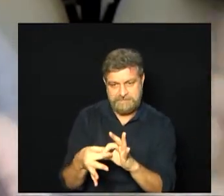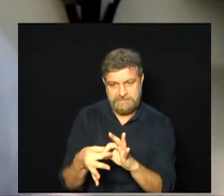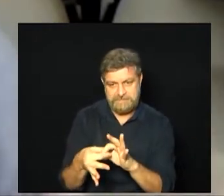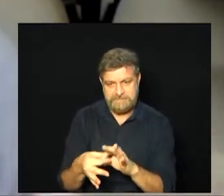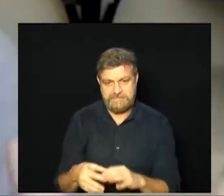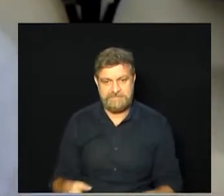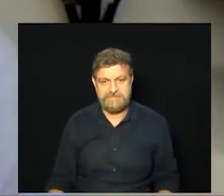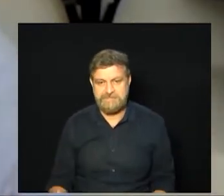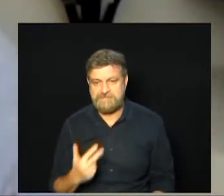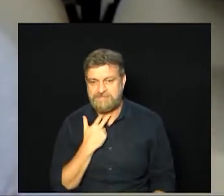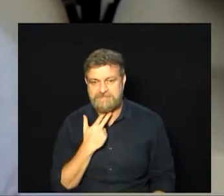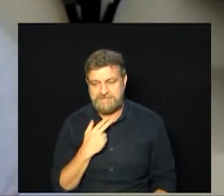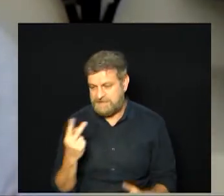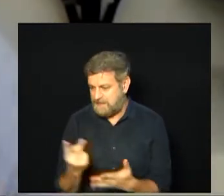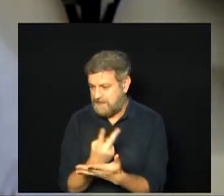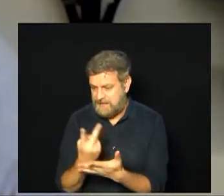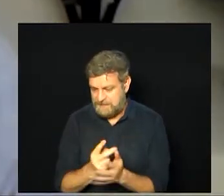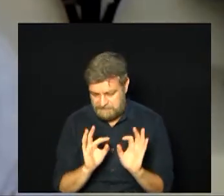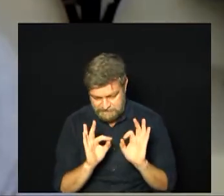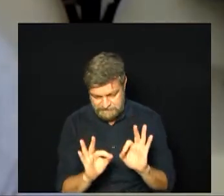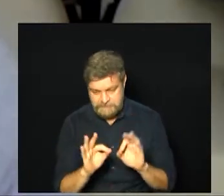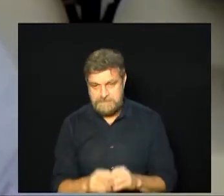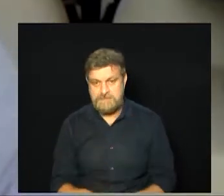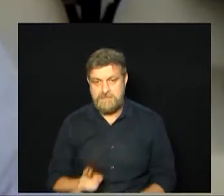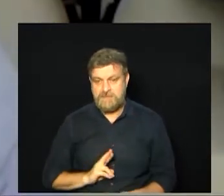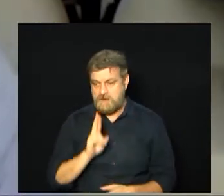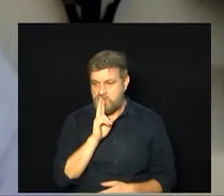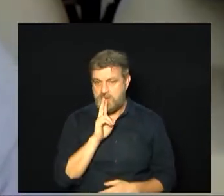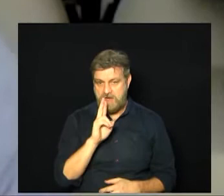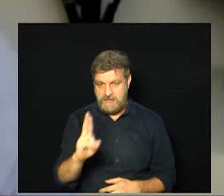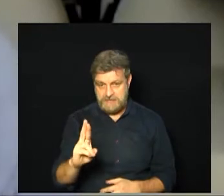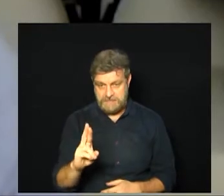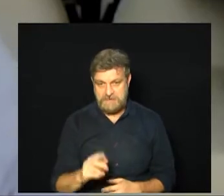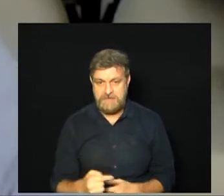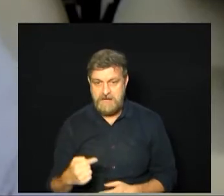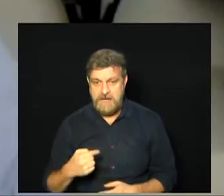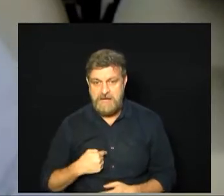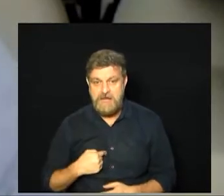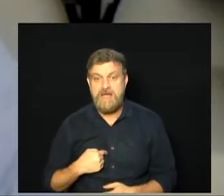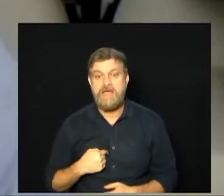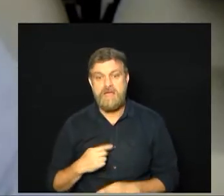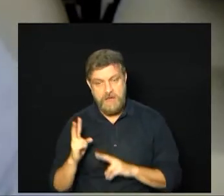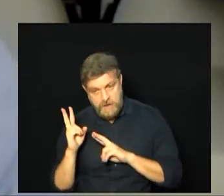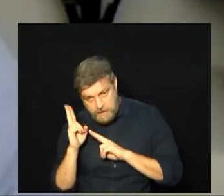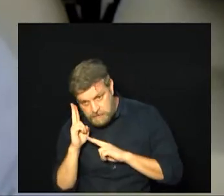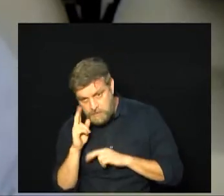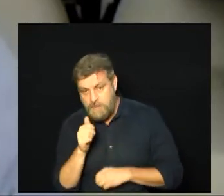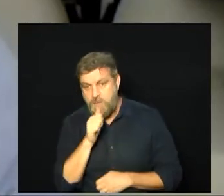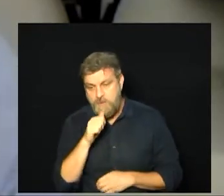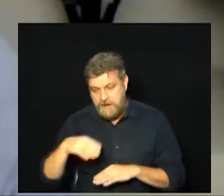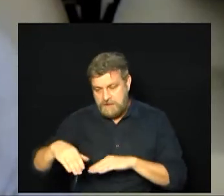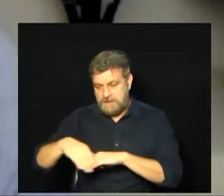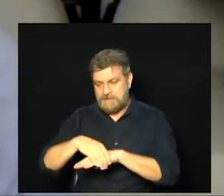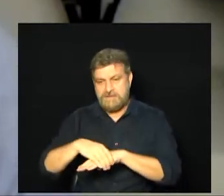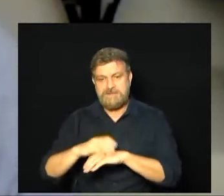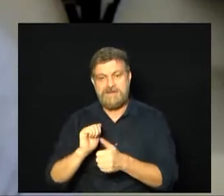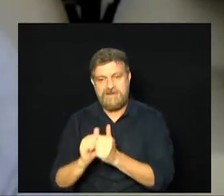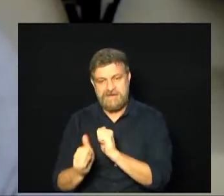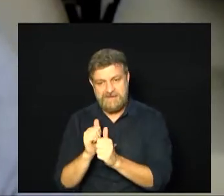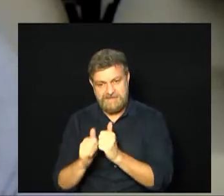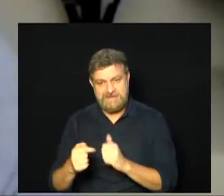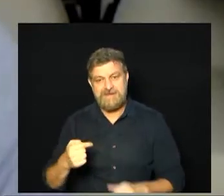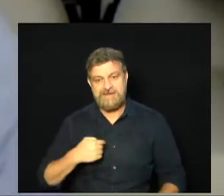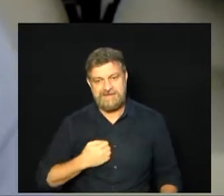não tem como dar errado. Respondendo a sua pergunta, Gabriel, eu ainda durmo de chuteiras.